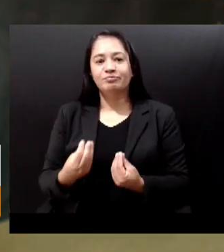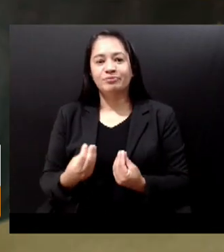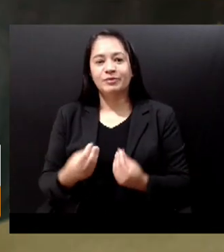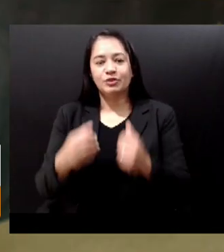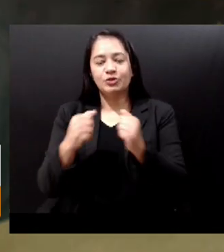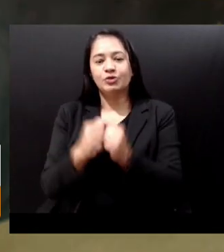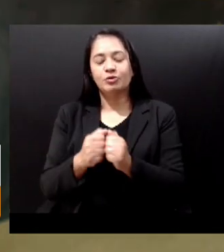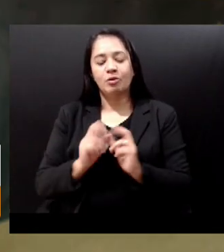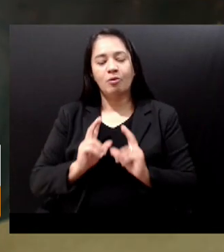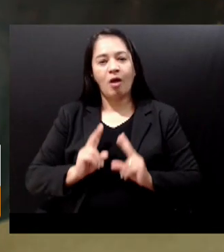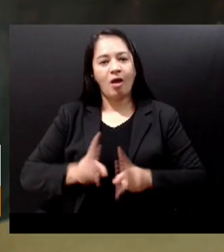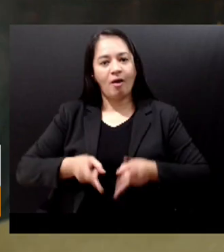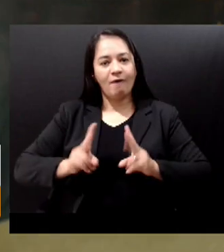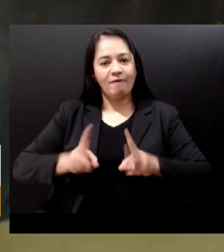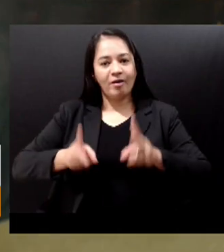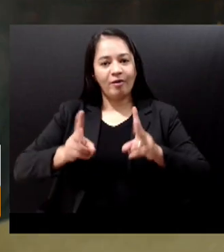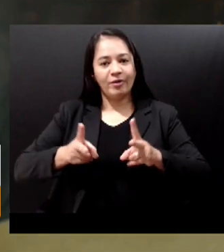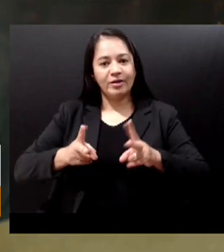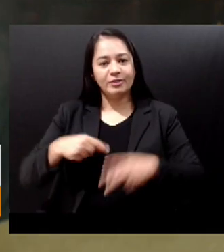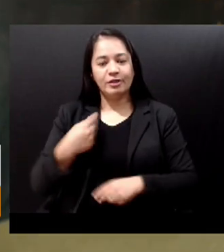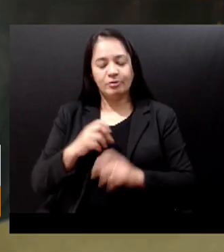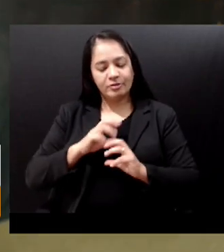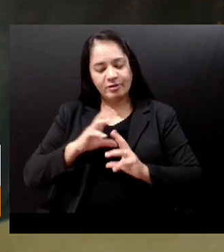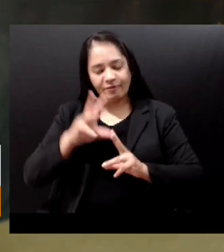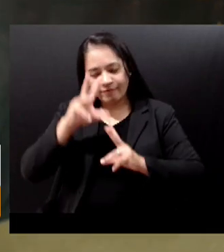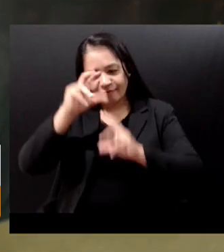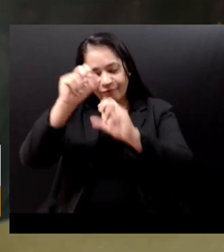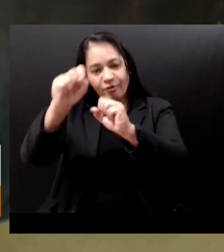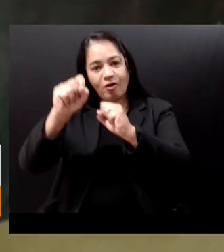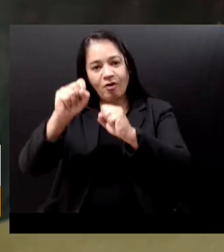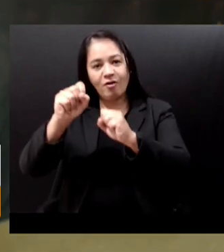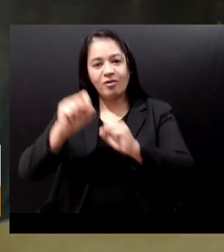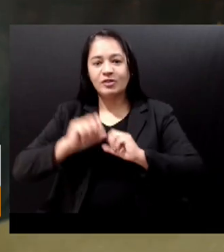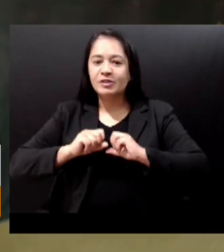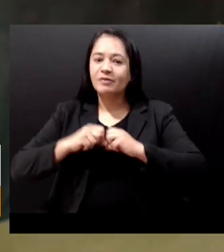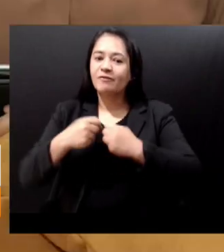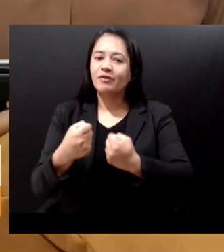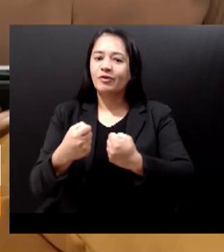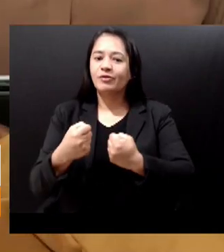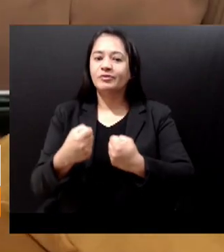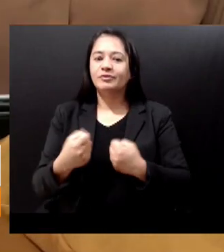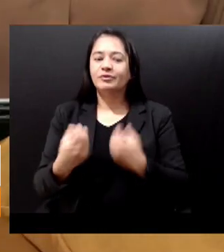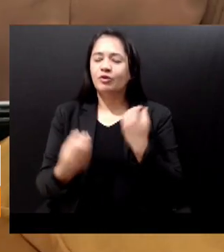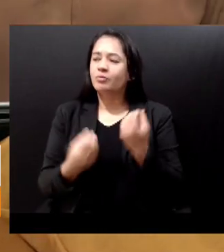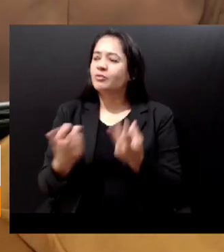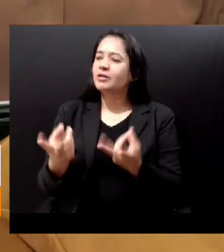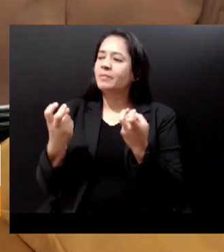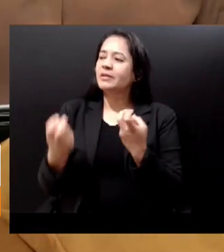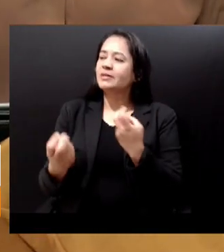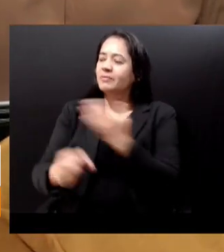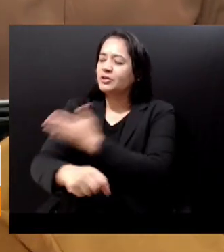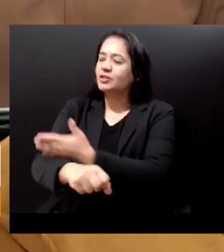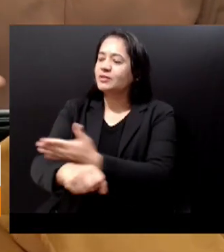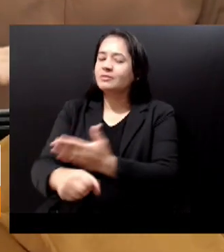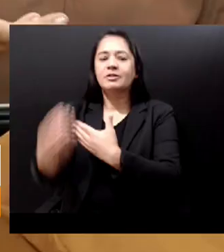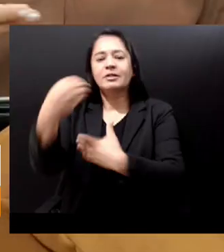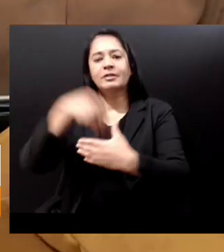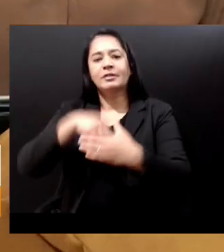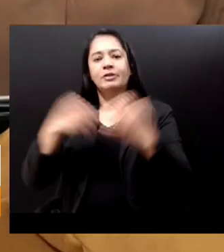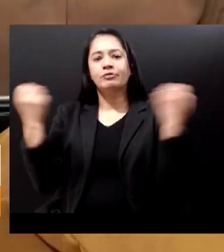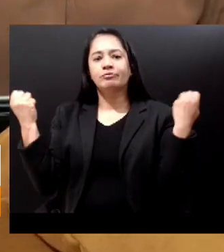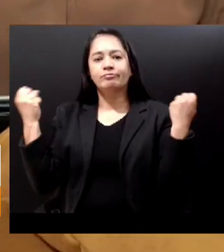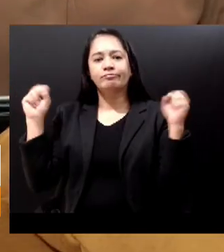e a nossa força de vontade, né? Eu acho que, como que você vê a disciplina no exercício físico, assim? Eu digo exercício físico que esse é